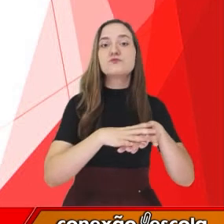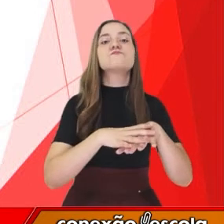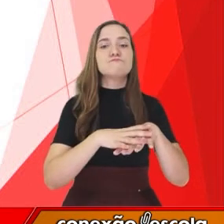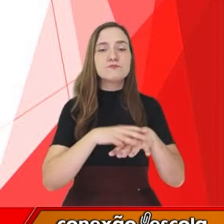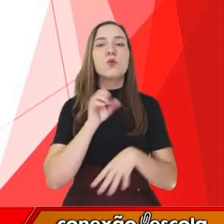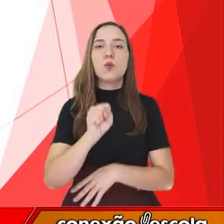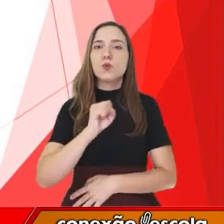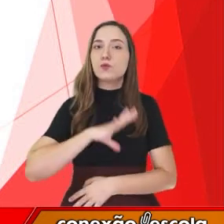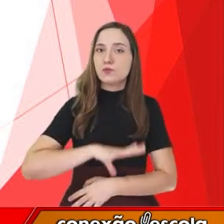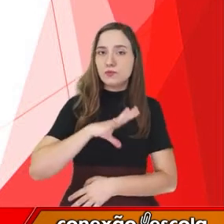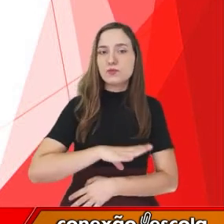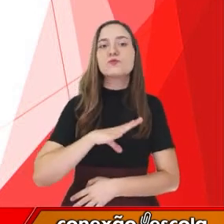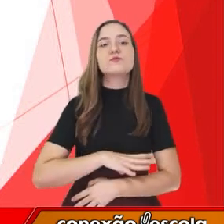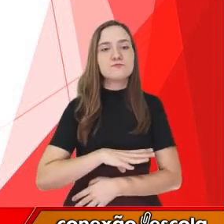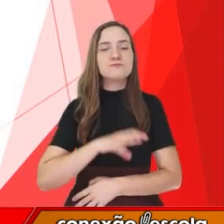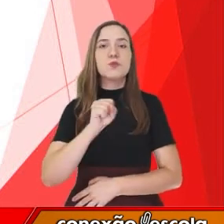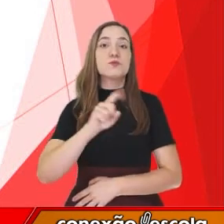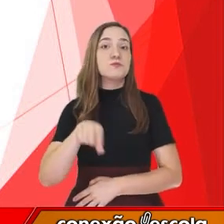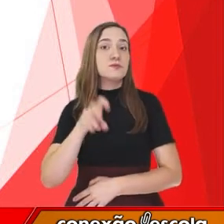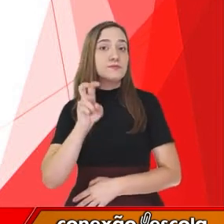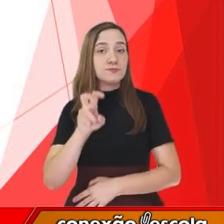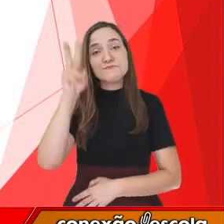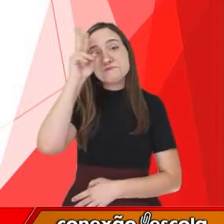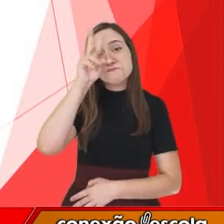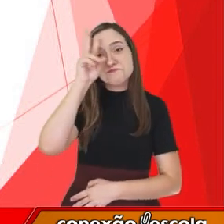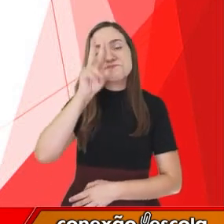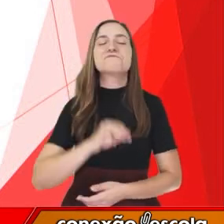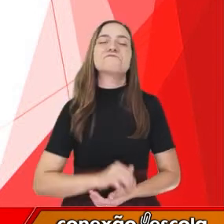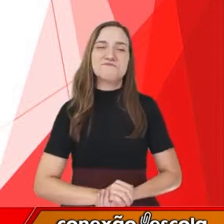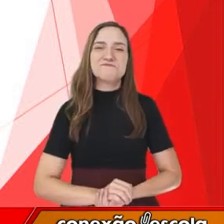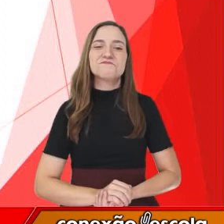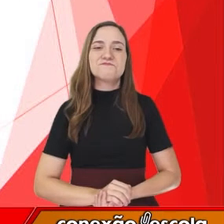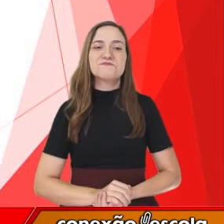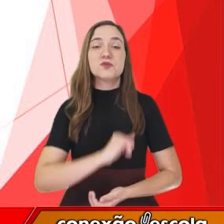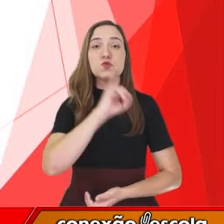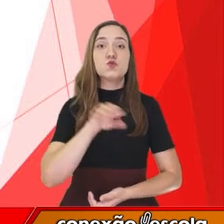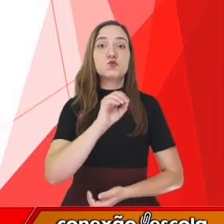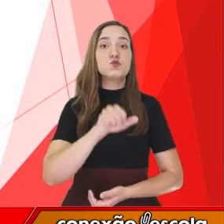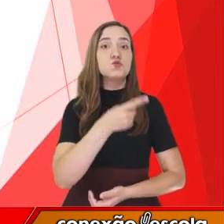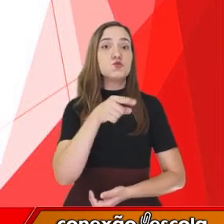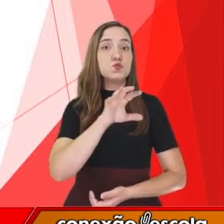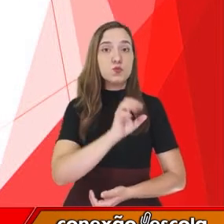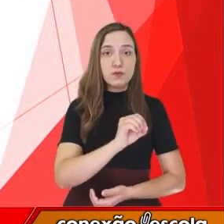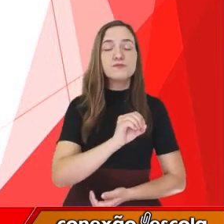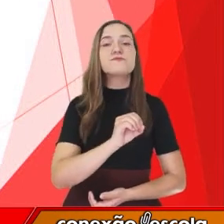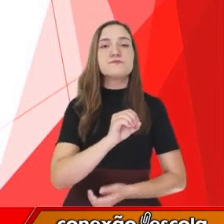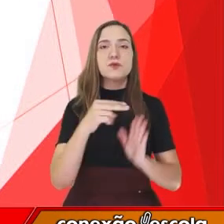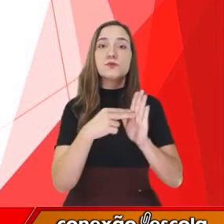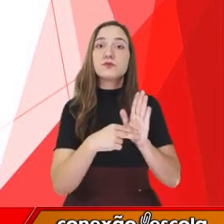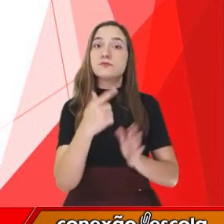matemática, 8 em língua portuguesa e 8,5 em história. E o João,